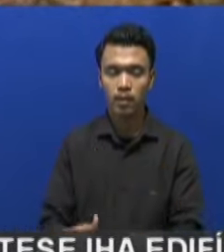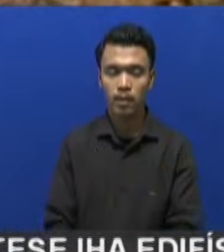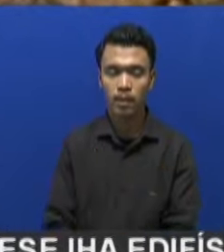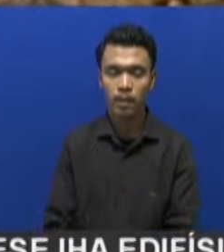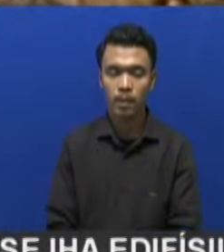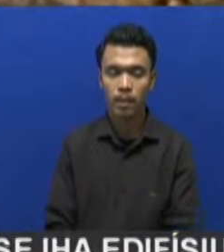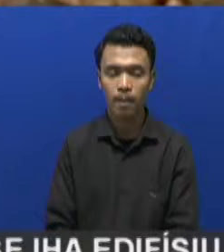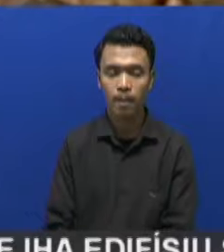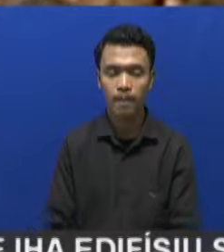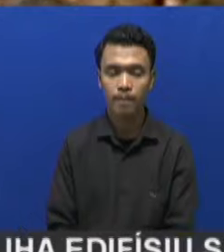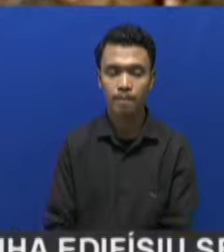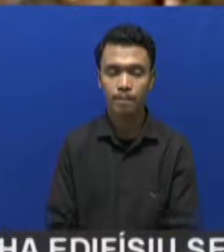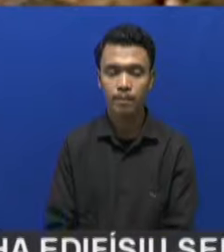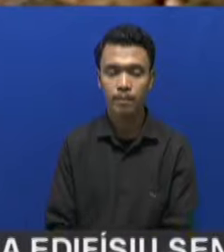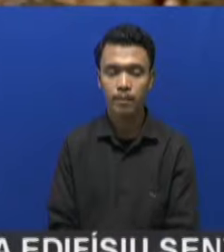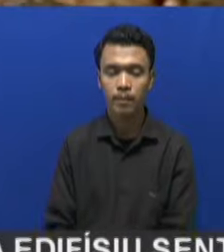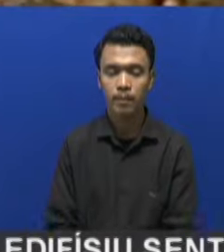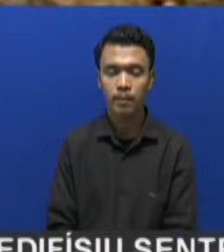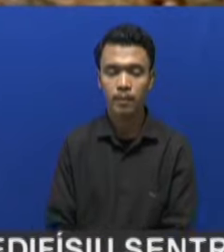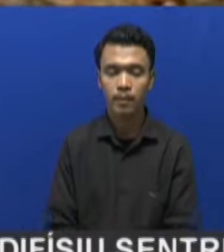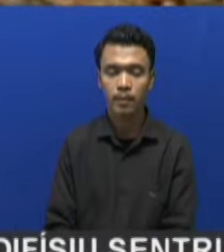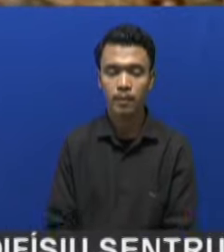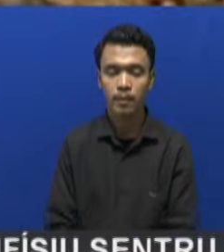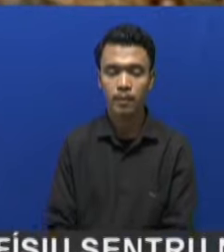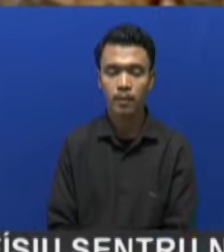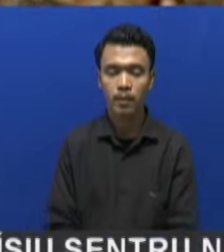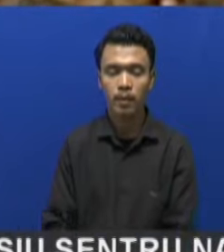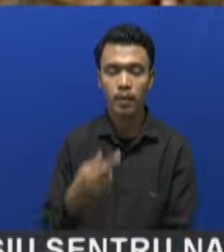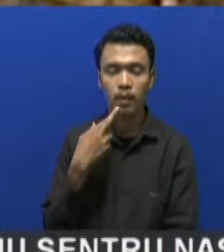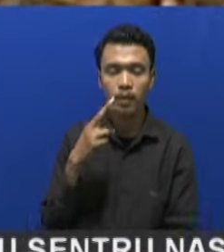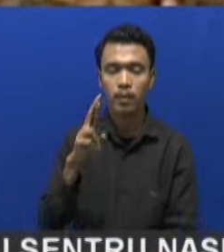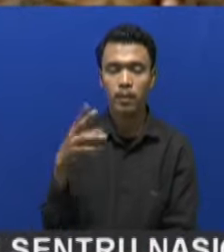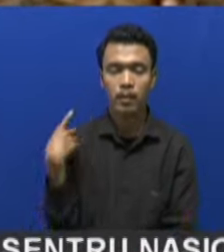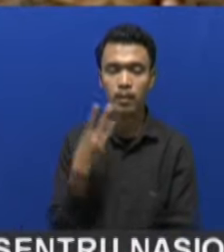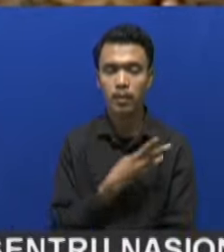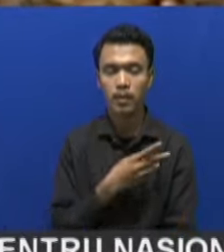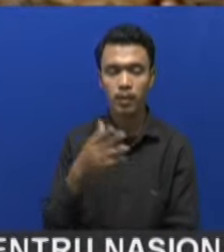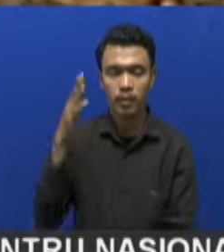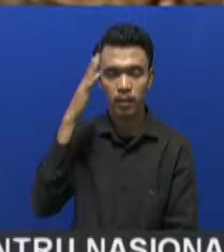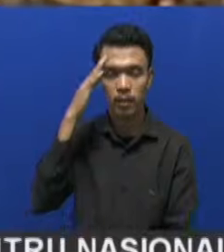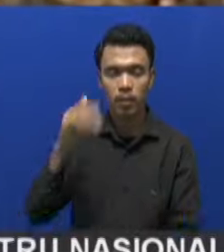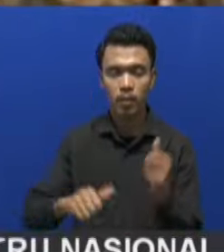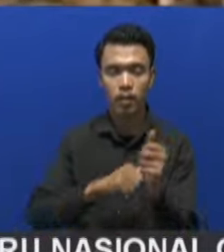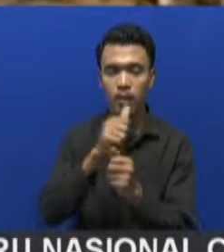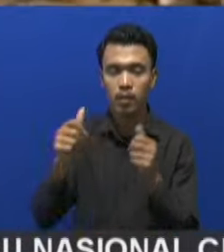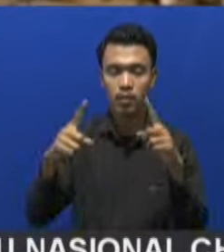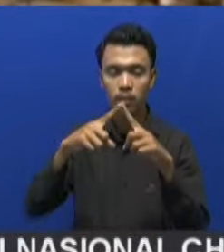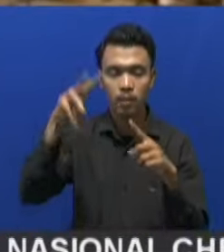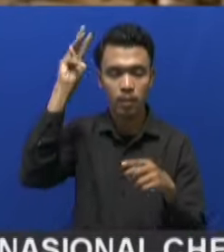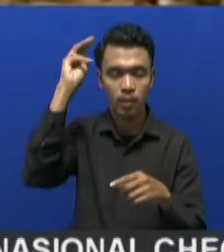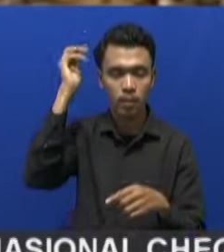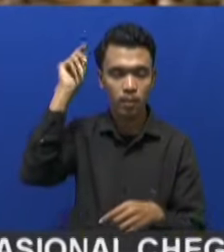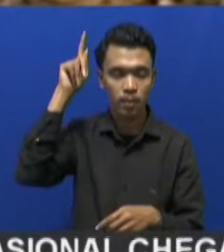nebe rekomendasaun sir ne hotu ita simu ita considera ita sei relata fila fale ba iha Ministério Agricultura Pescas e